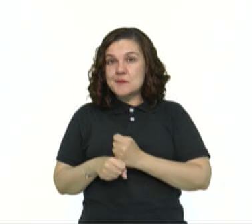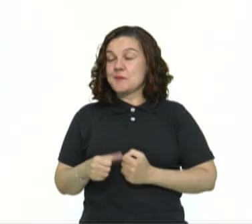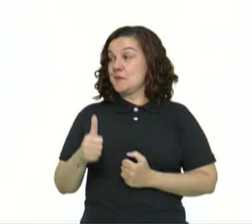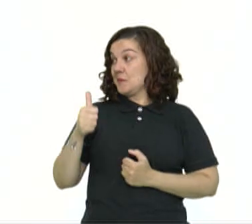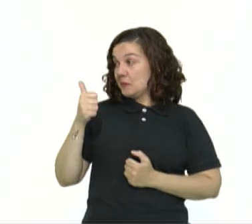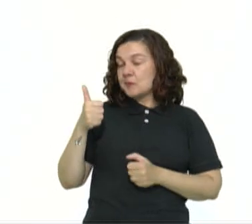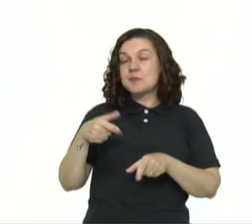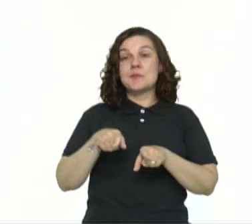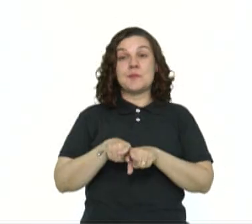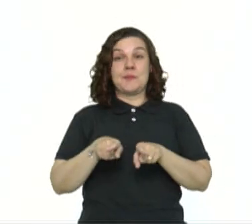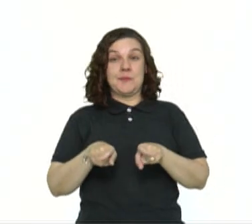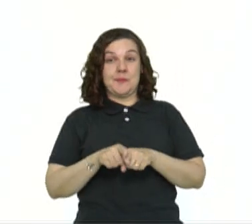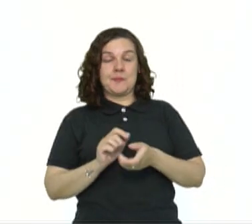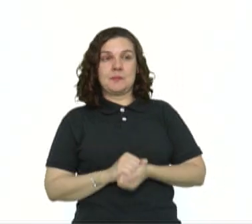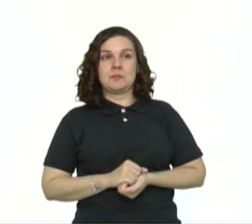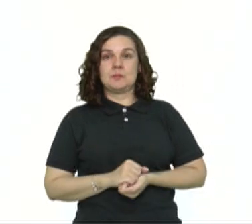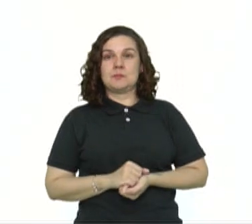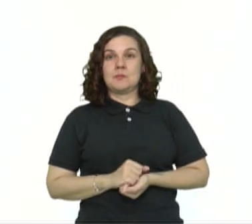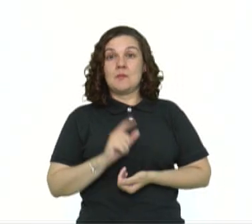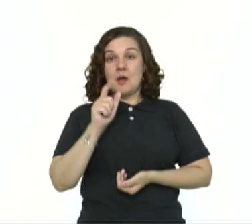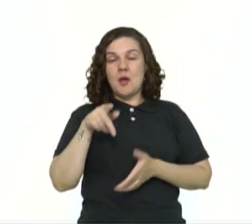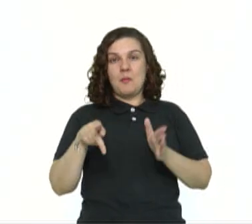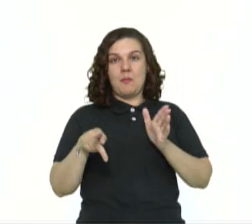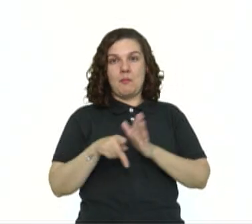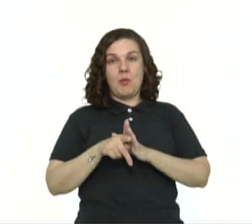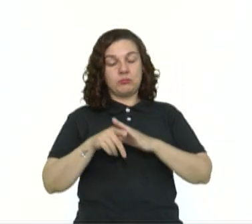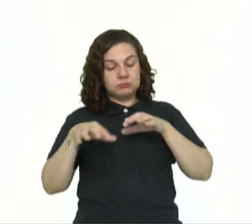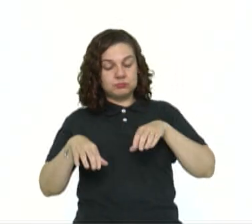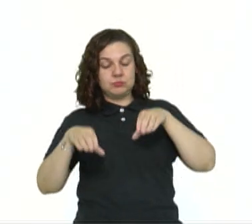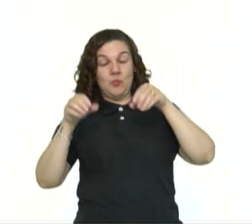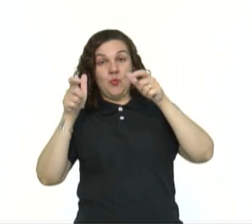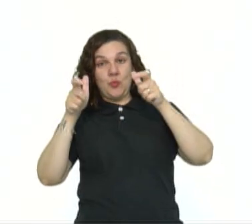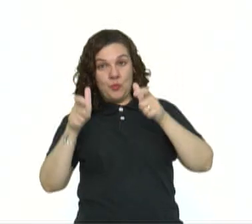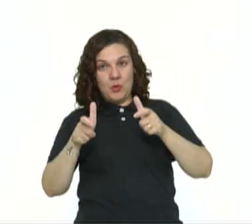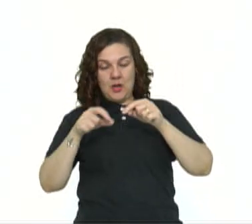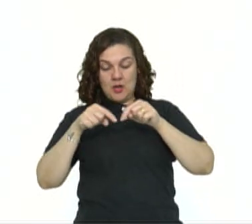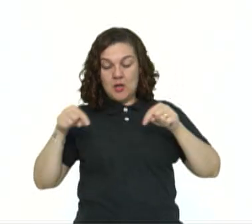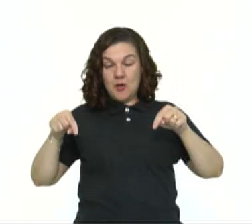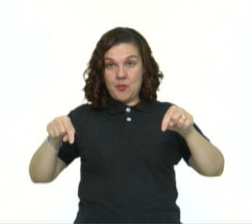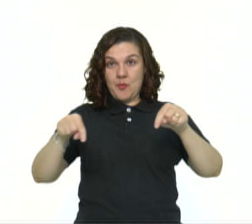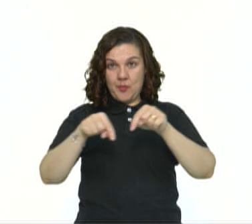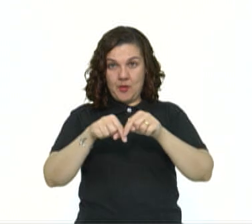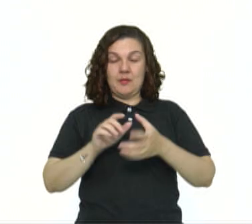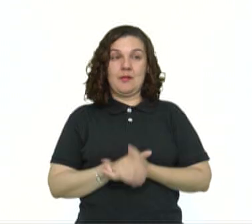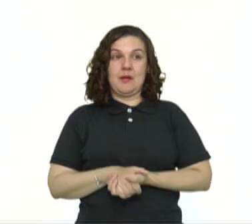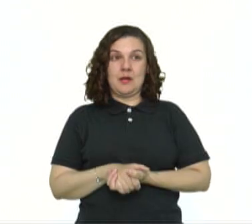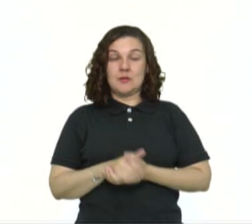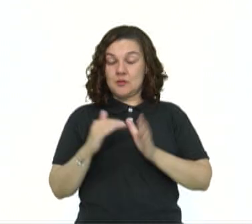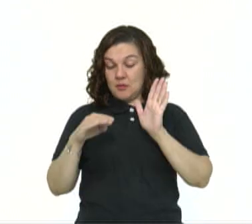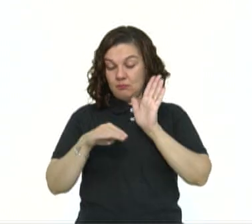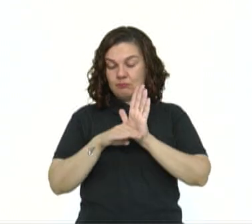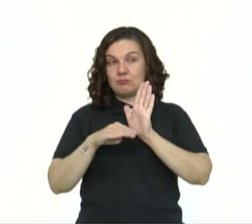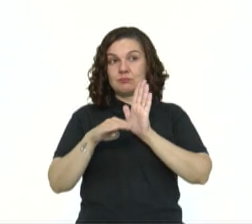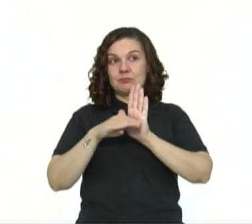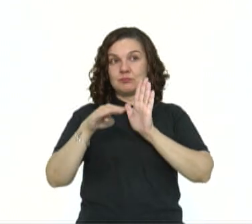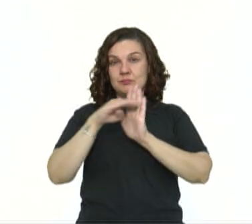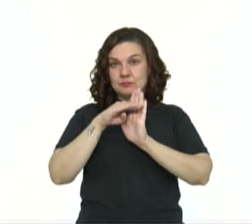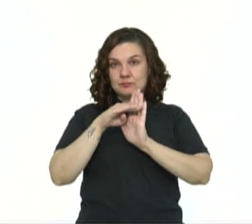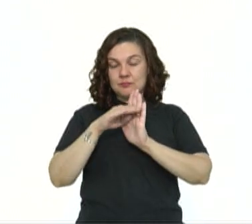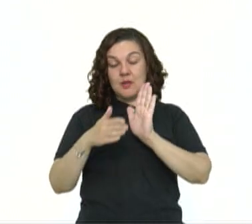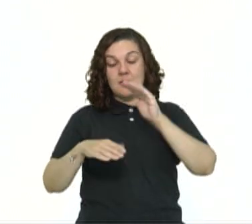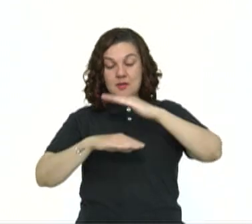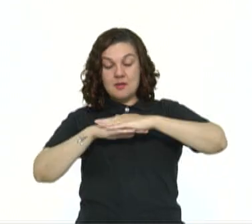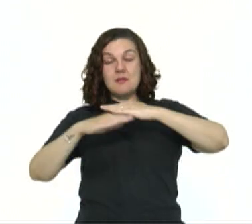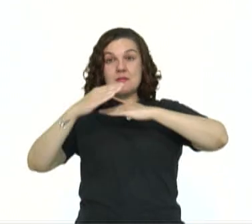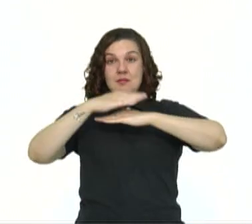arquitetura também, que são os templos com bases quadrangulares, escalonadas e